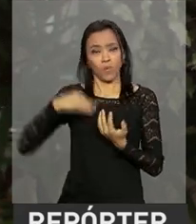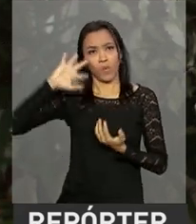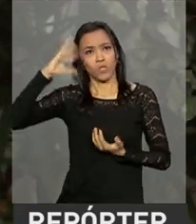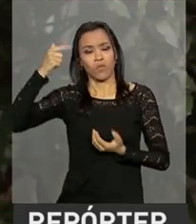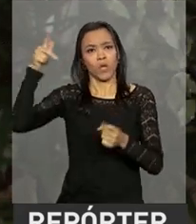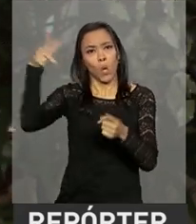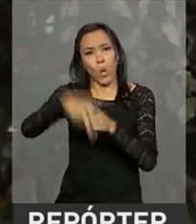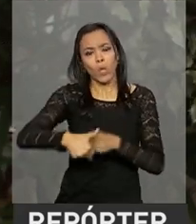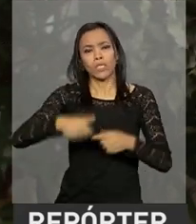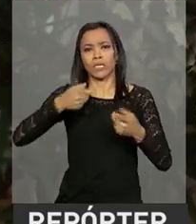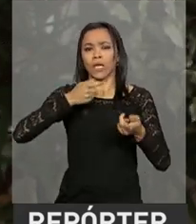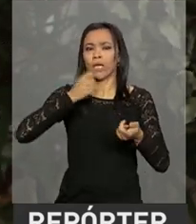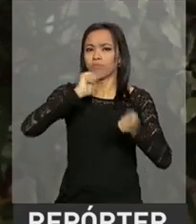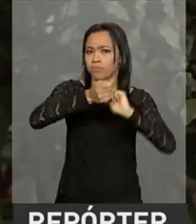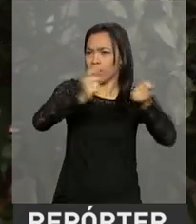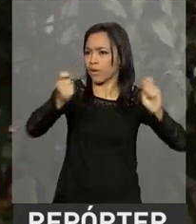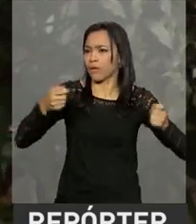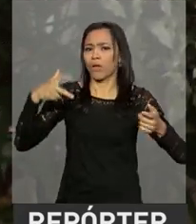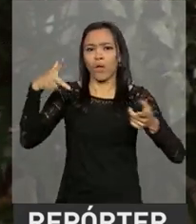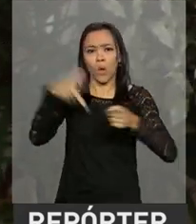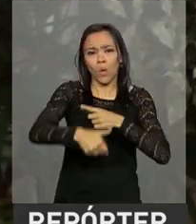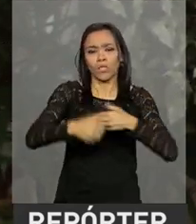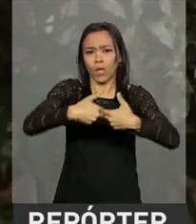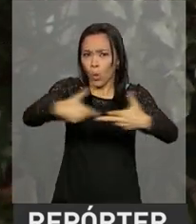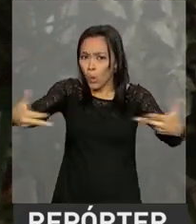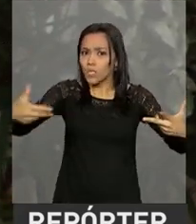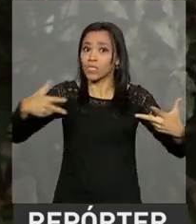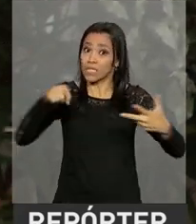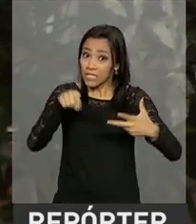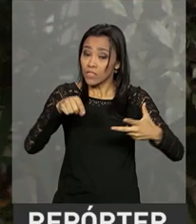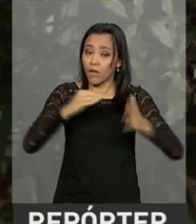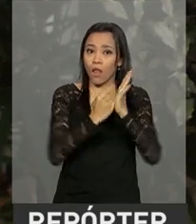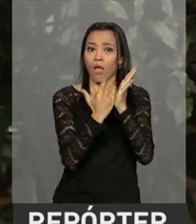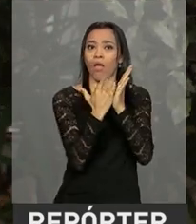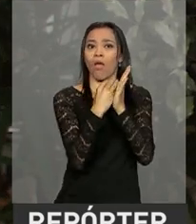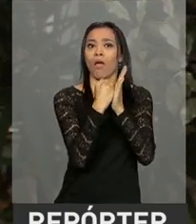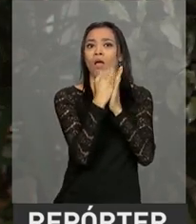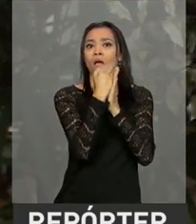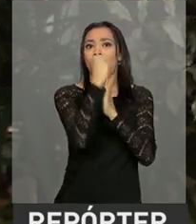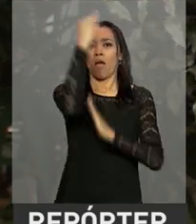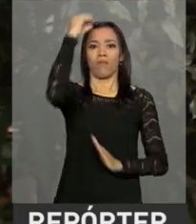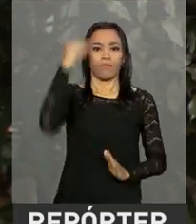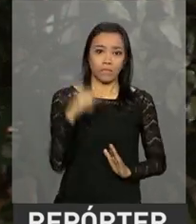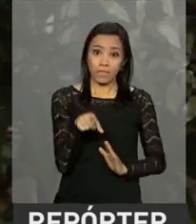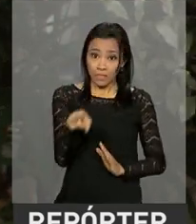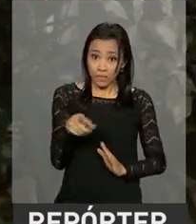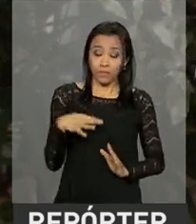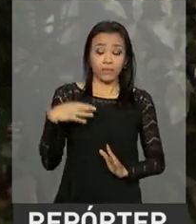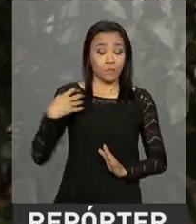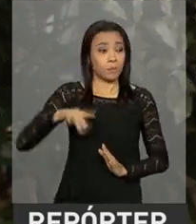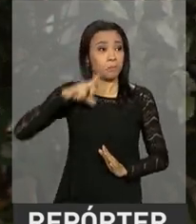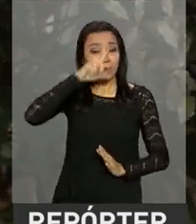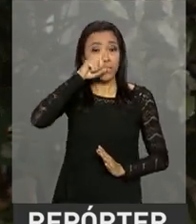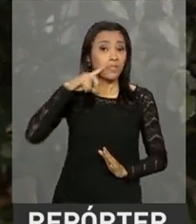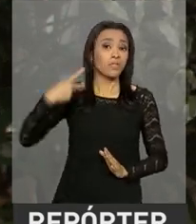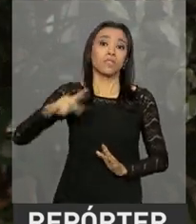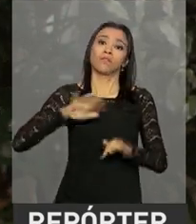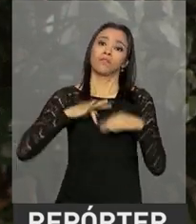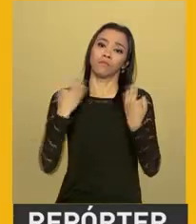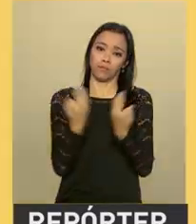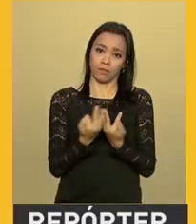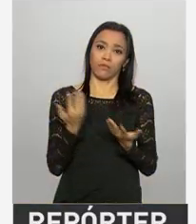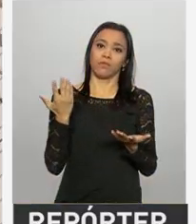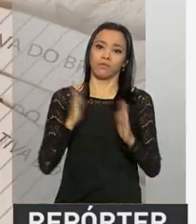cortar gastos e rever despesas, esse rombo vai aumentar ao longo do tempo, colocando em risco tudo o que ela conquistou até